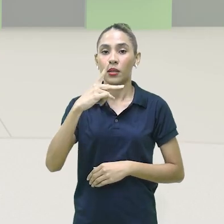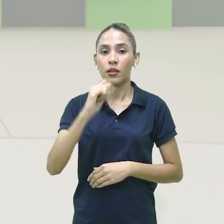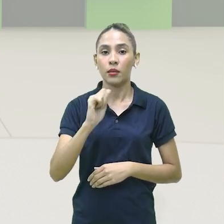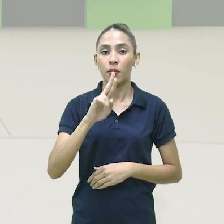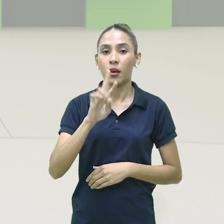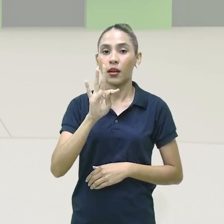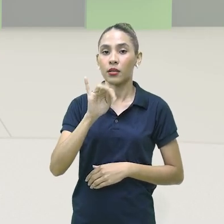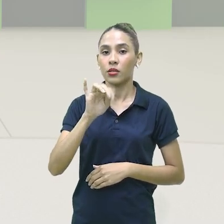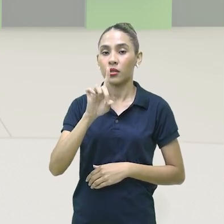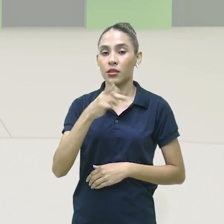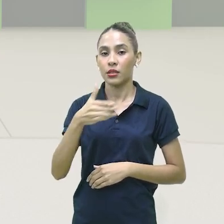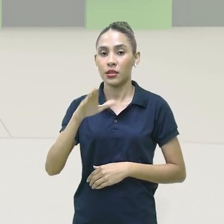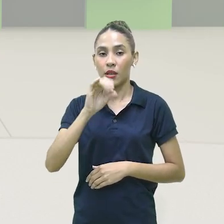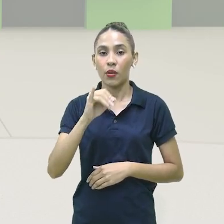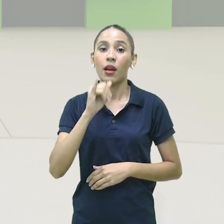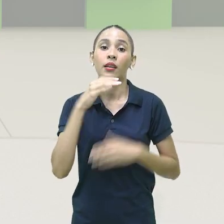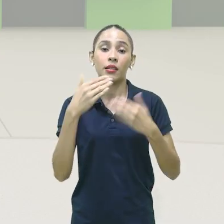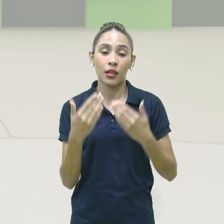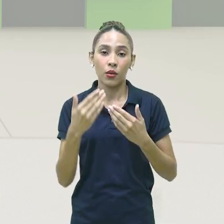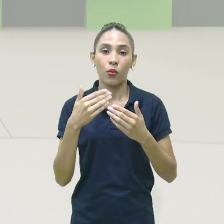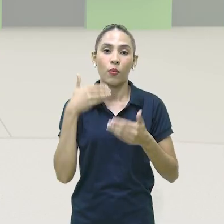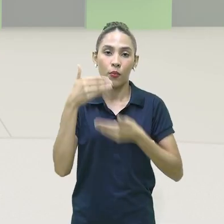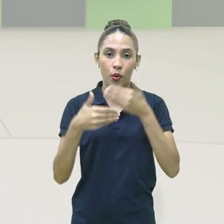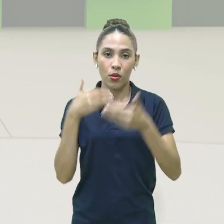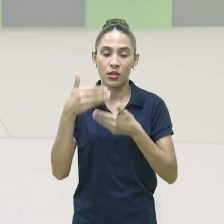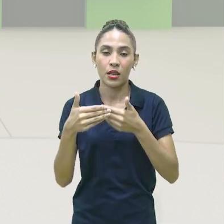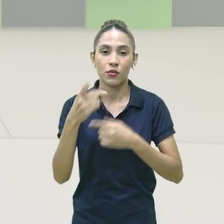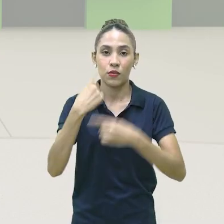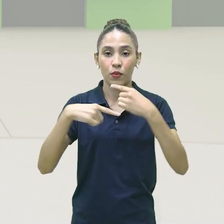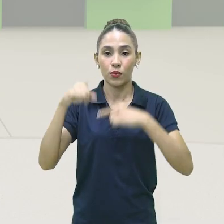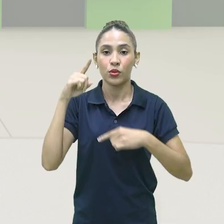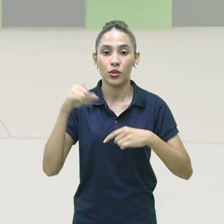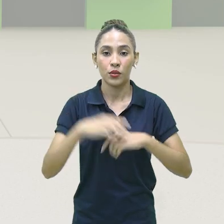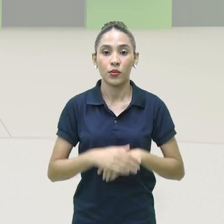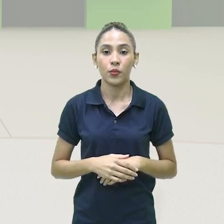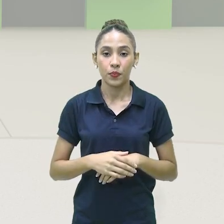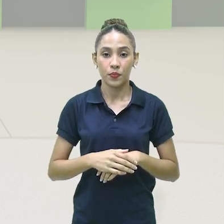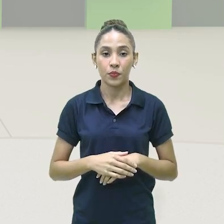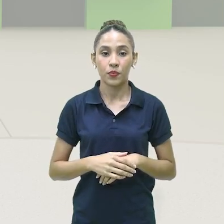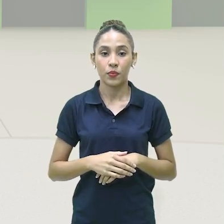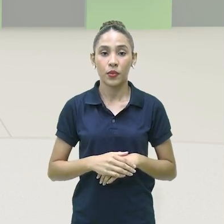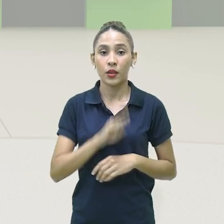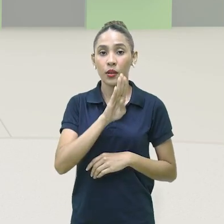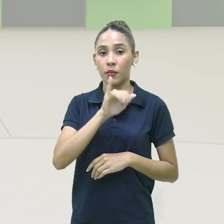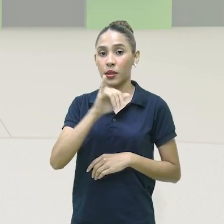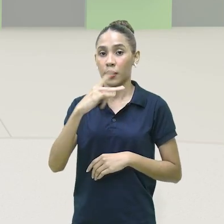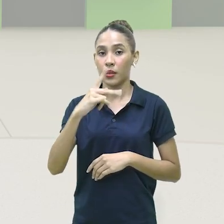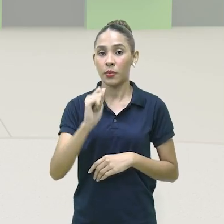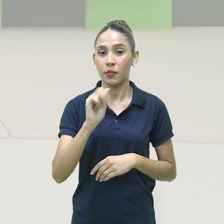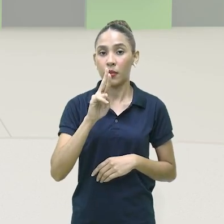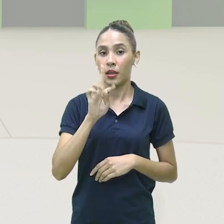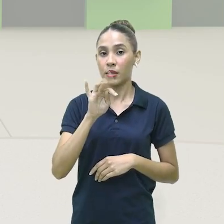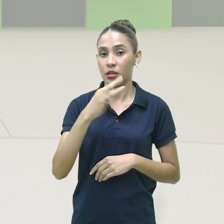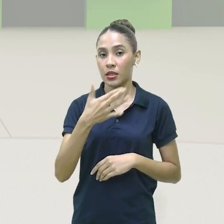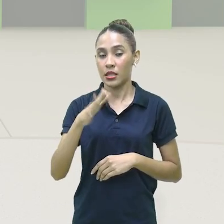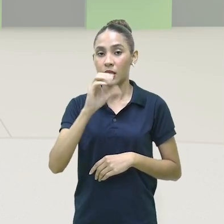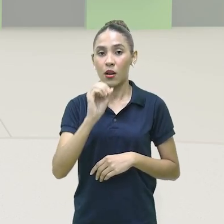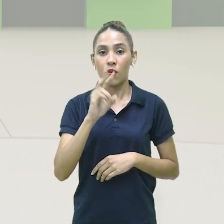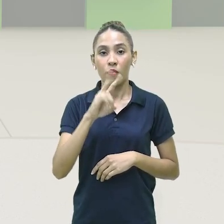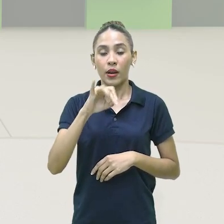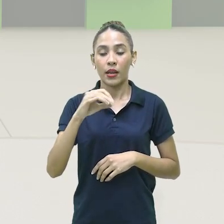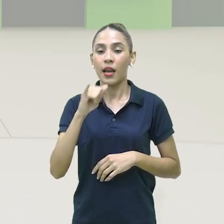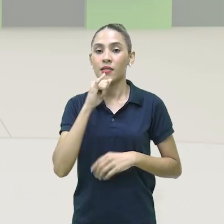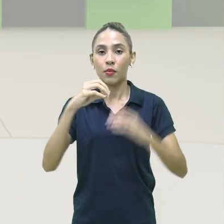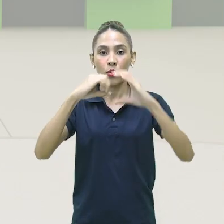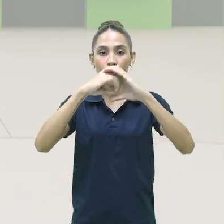bipartição. Neste processo evolutivo, né, de bipartição, ele vai desenvolver